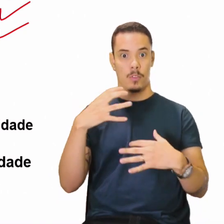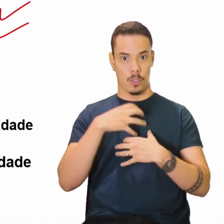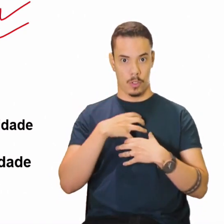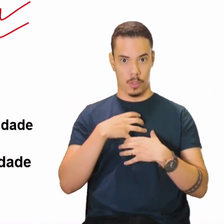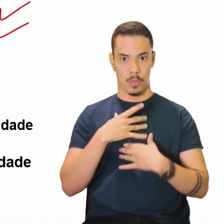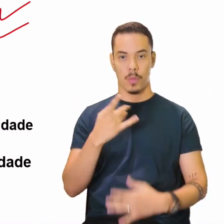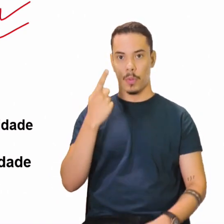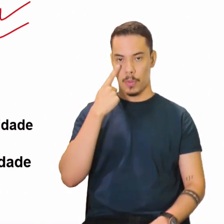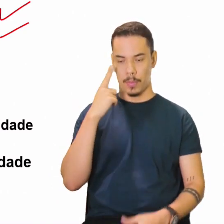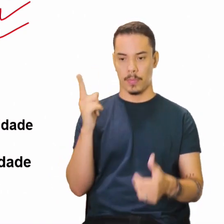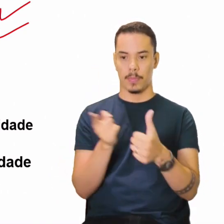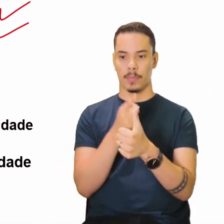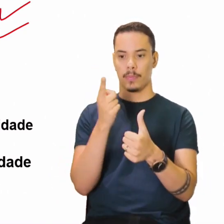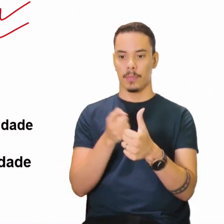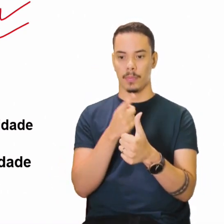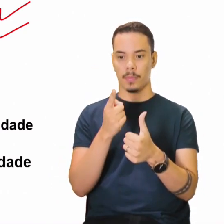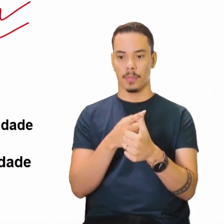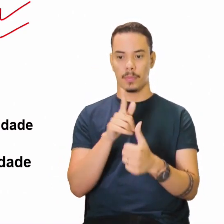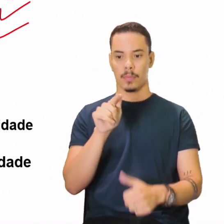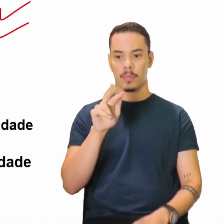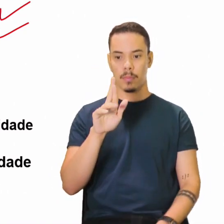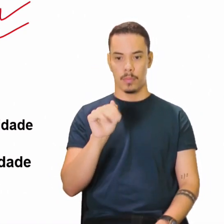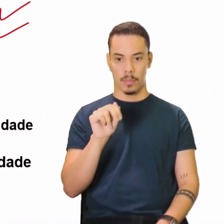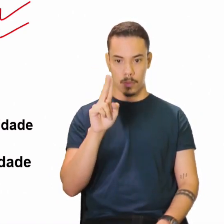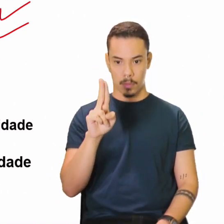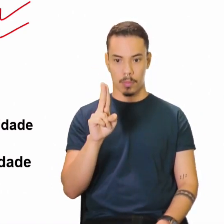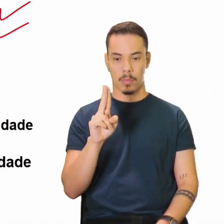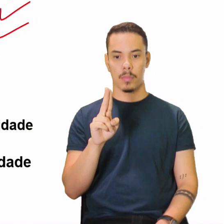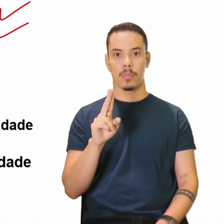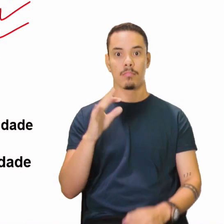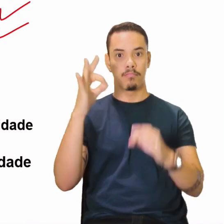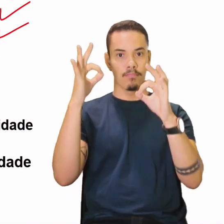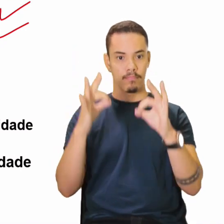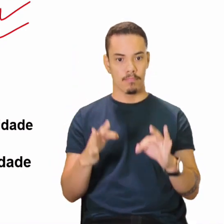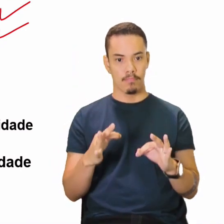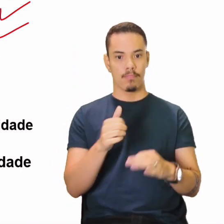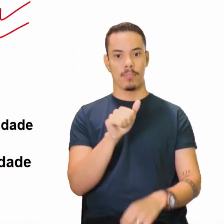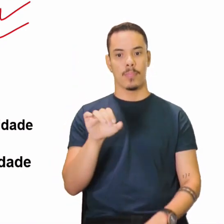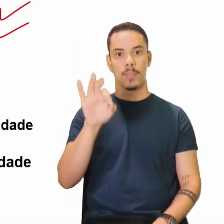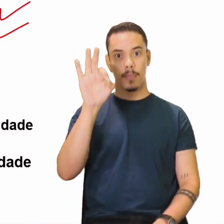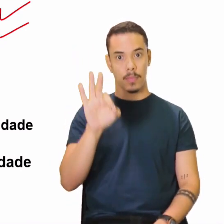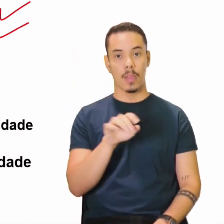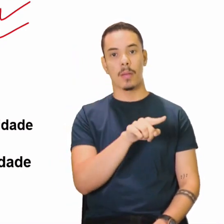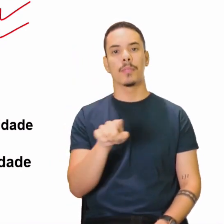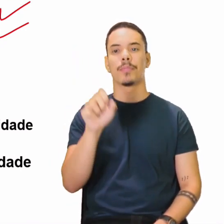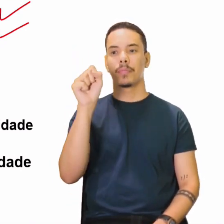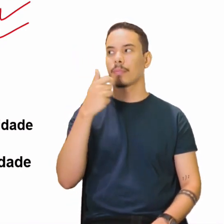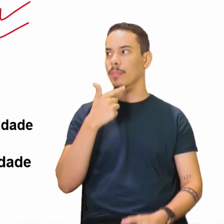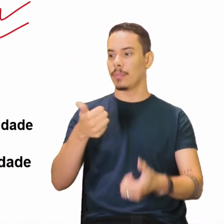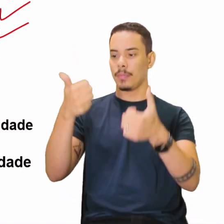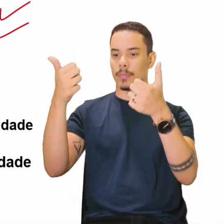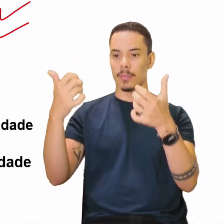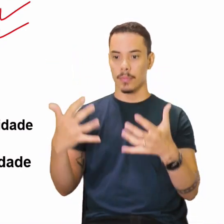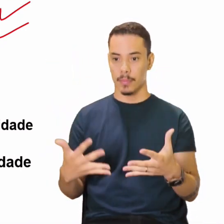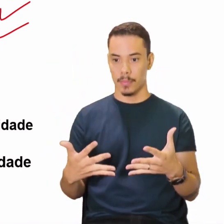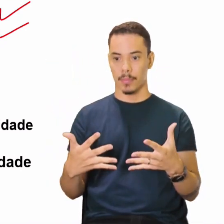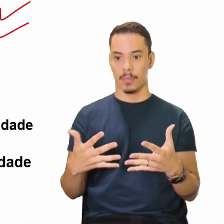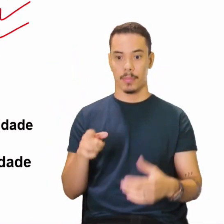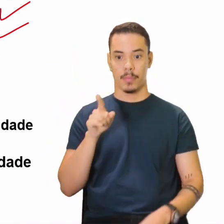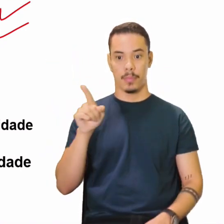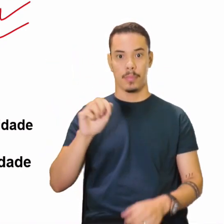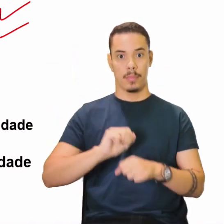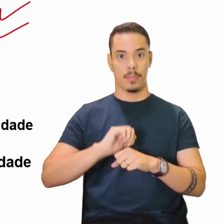lá. Primeira, num grau superlativo absoluto, que você pode dizer que